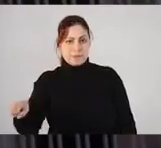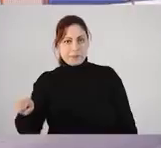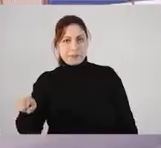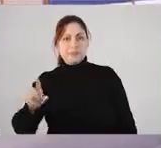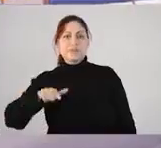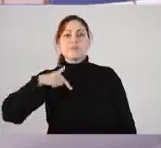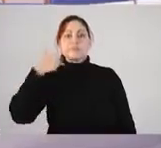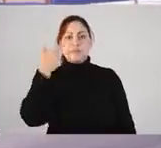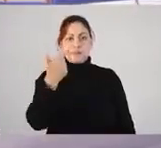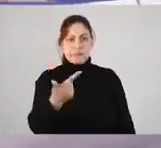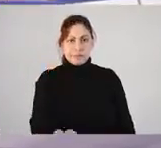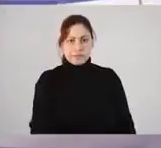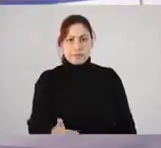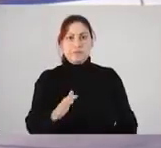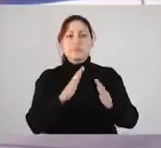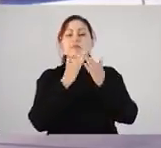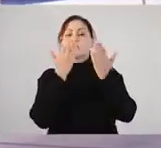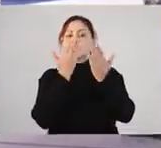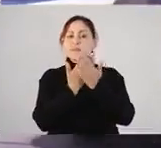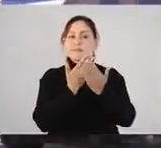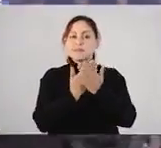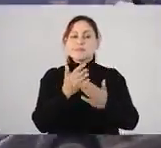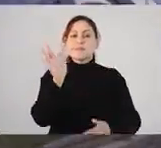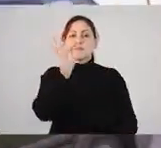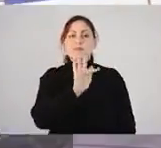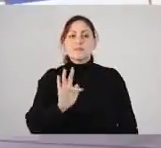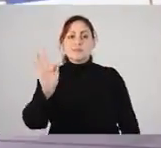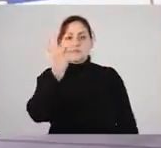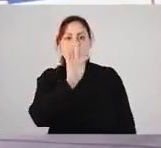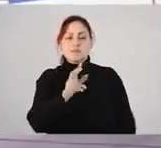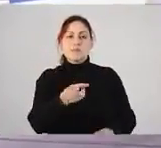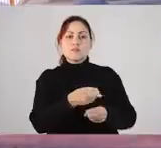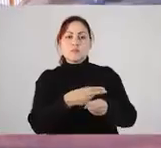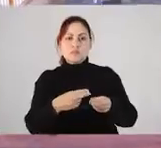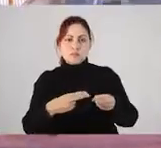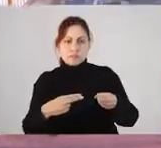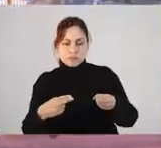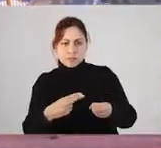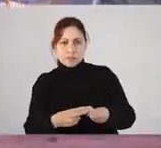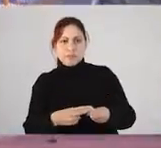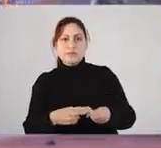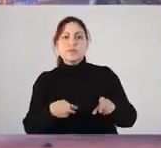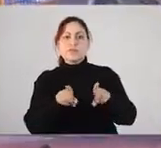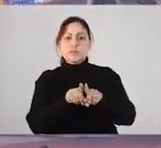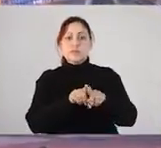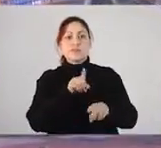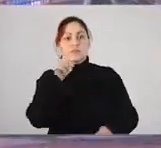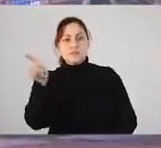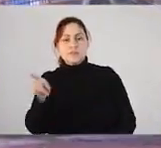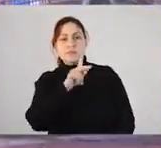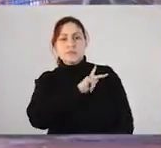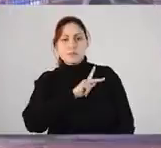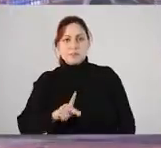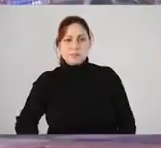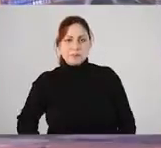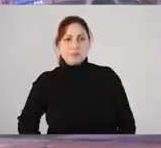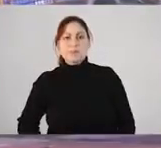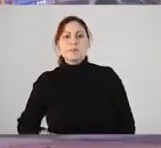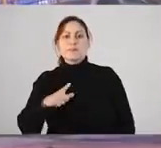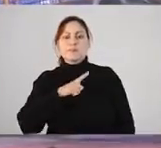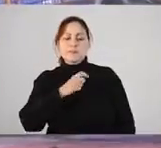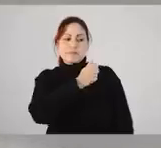nossa cidade. Depois disso, fui estudar letras na Universidade de Sorocaba, sendo eleito presidente do centro